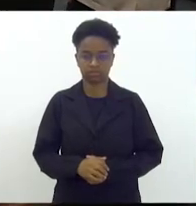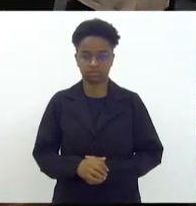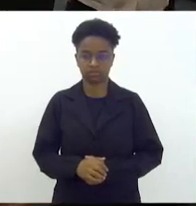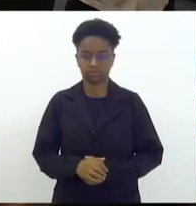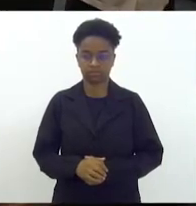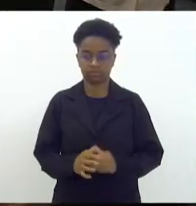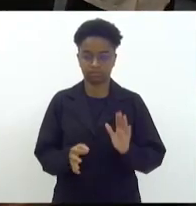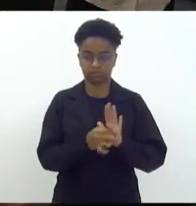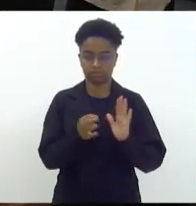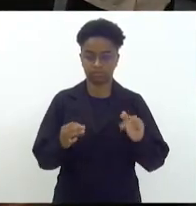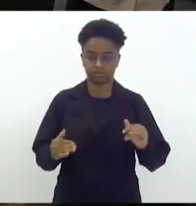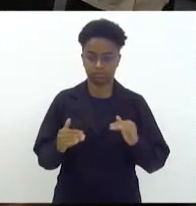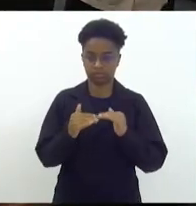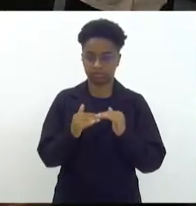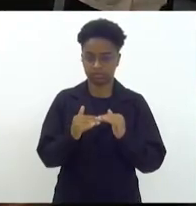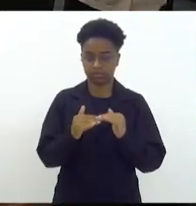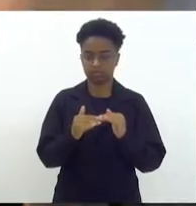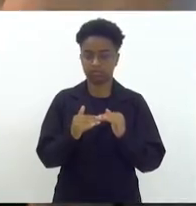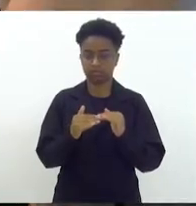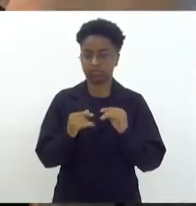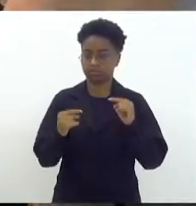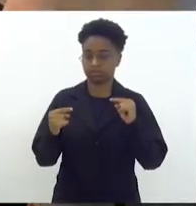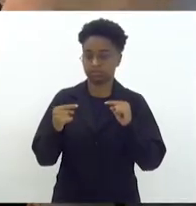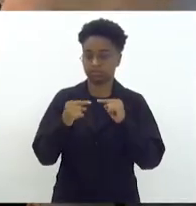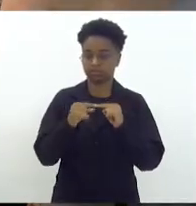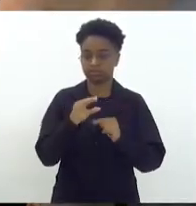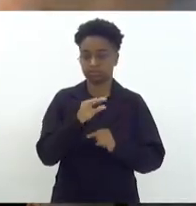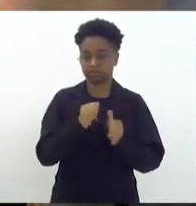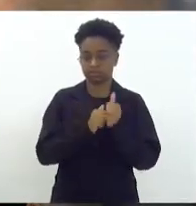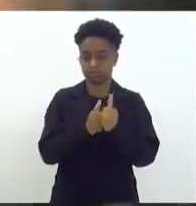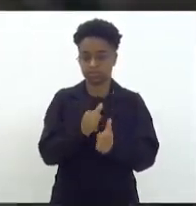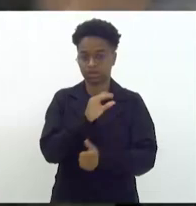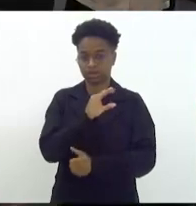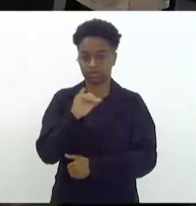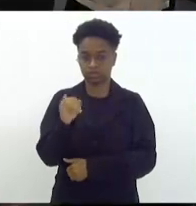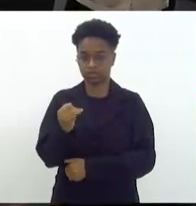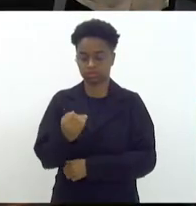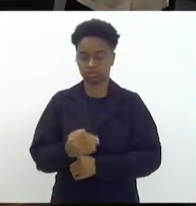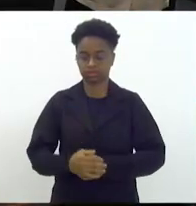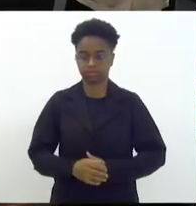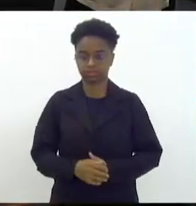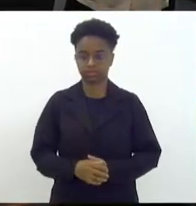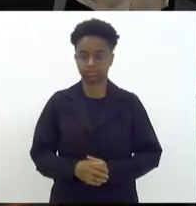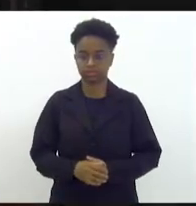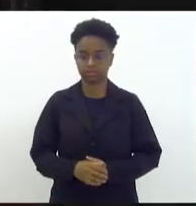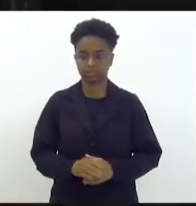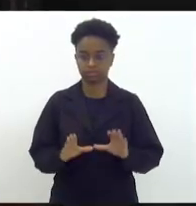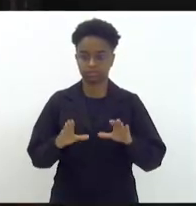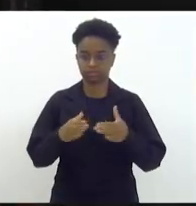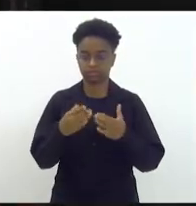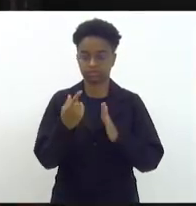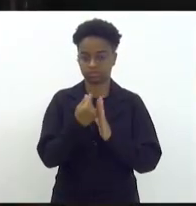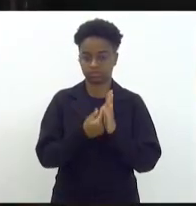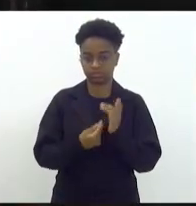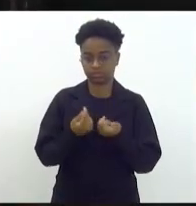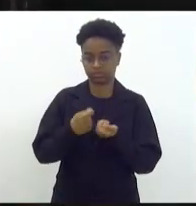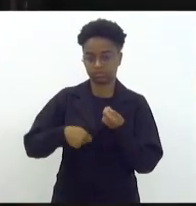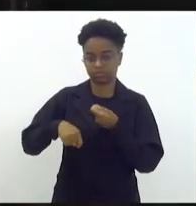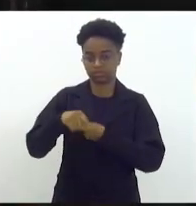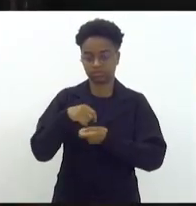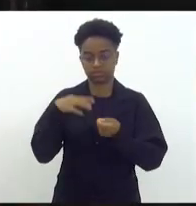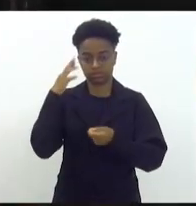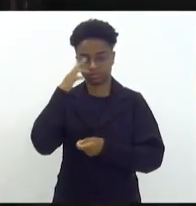Parecer favorável nos termos do parecer da CCJ. Pela comissão de orçamento, finanças e fiscalização